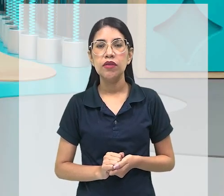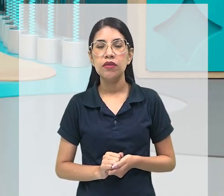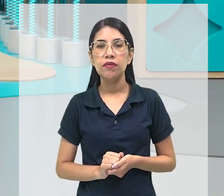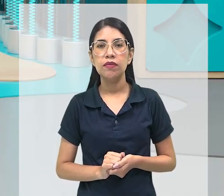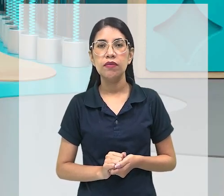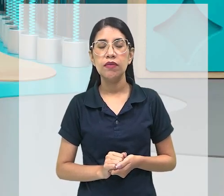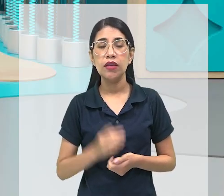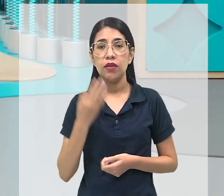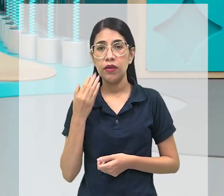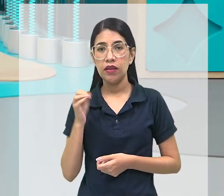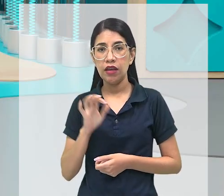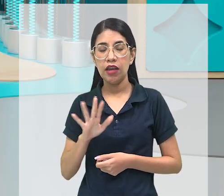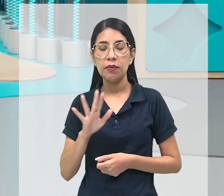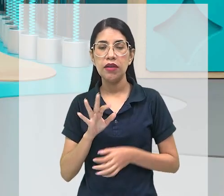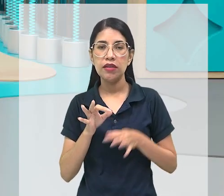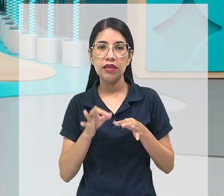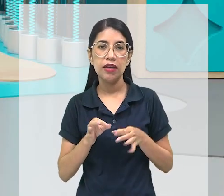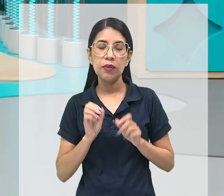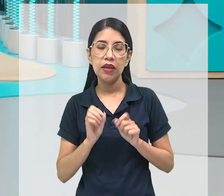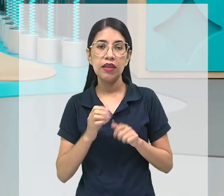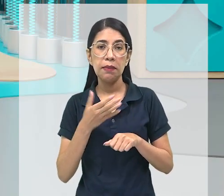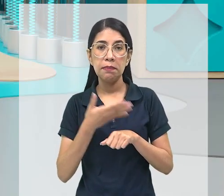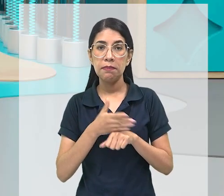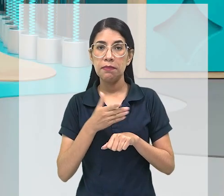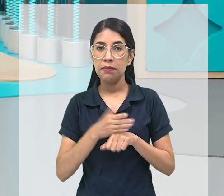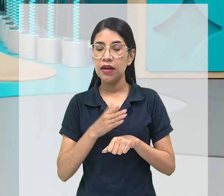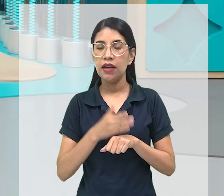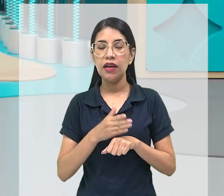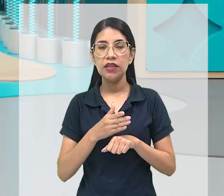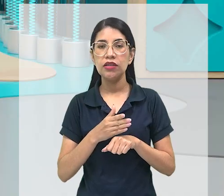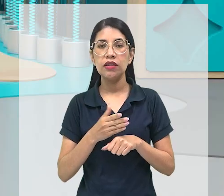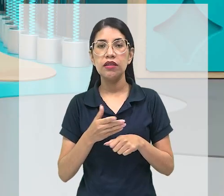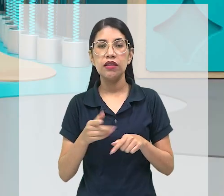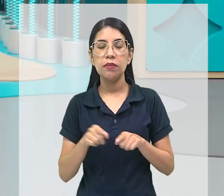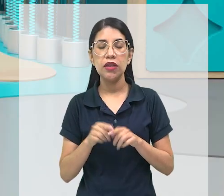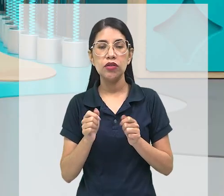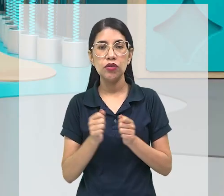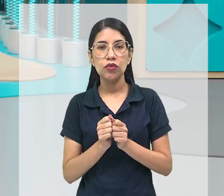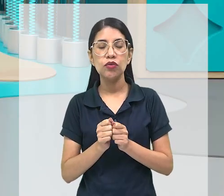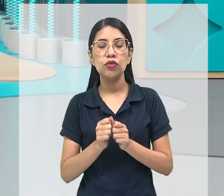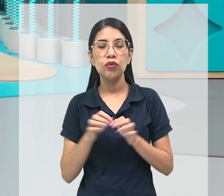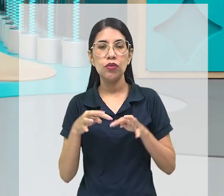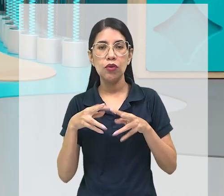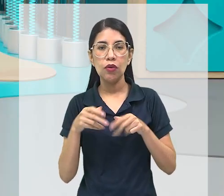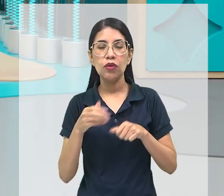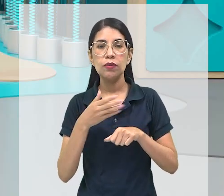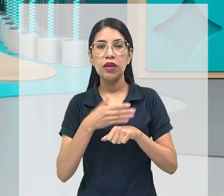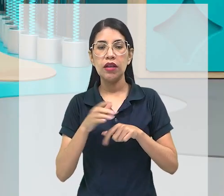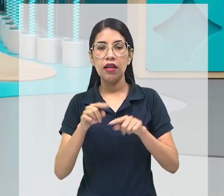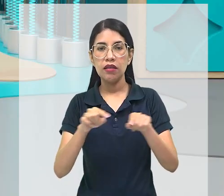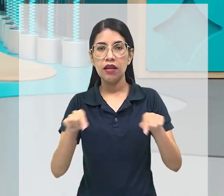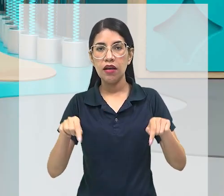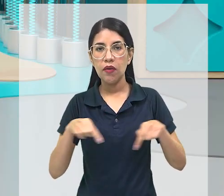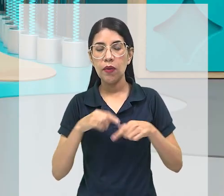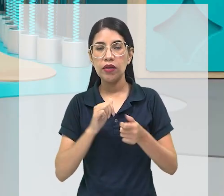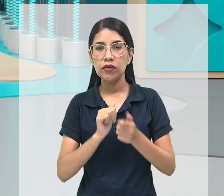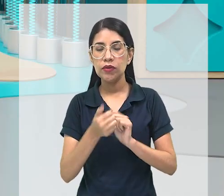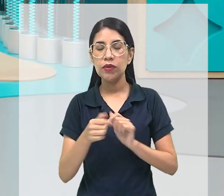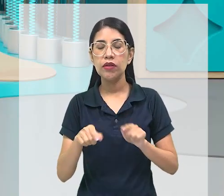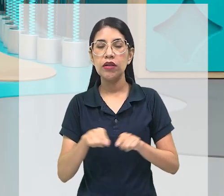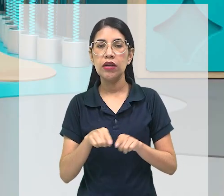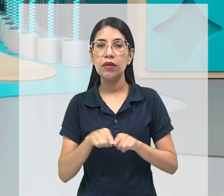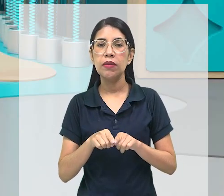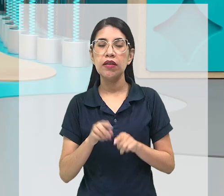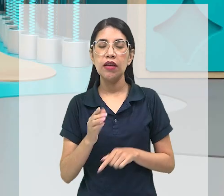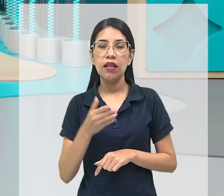esse daqui, o ideal era que fosse uma aula bem prática, né? Se a gente estivesse aí todo mundo junto, na quadra, a gente iria para a quadra